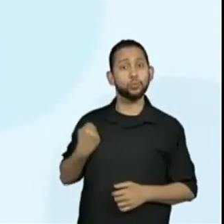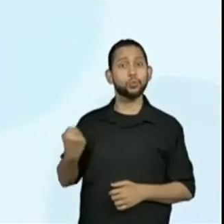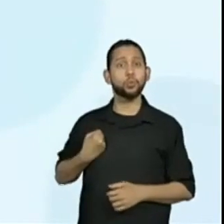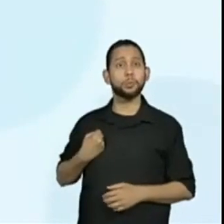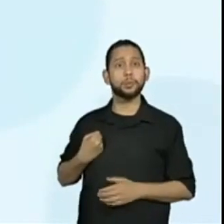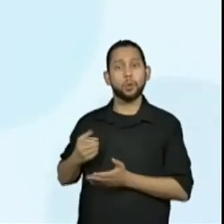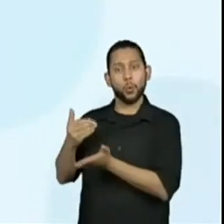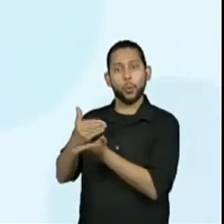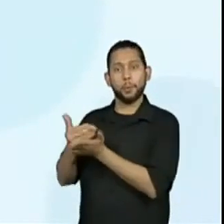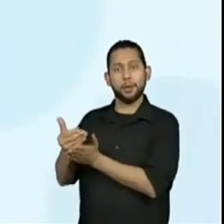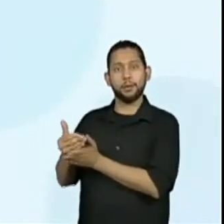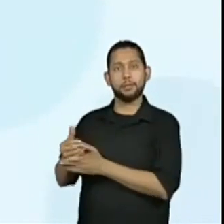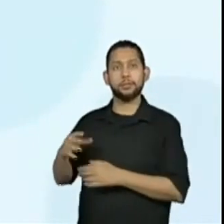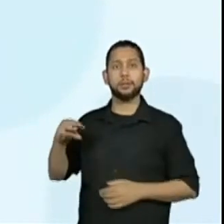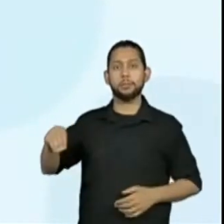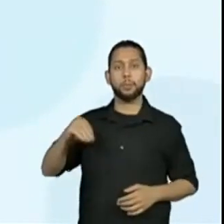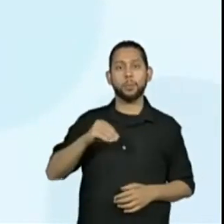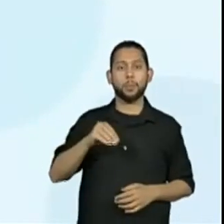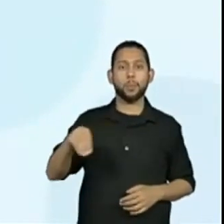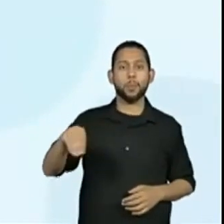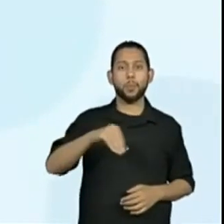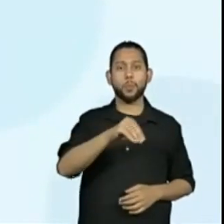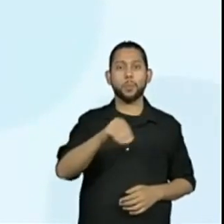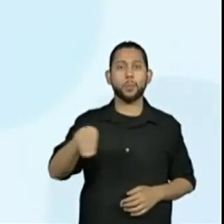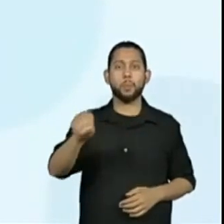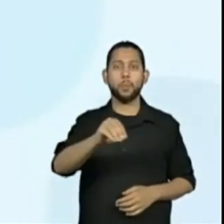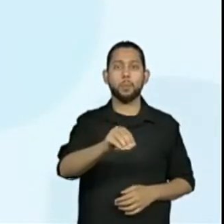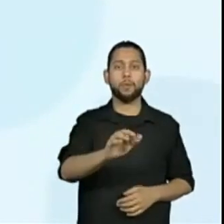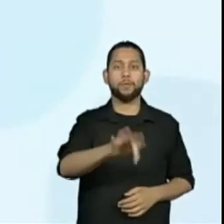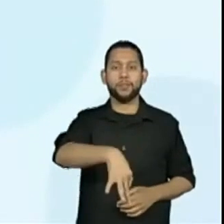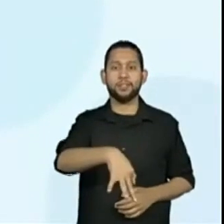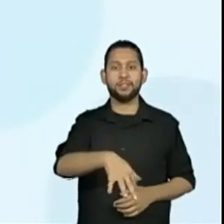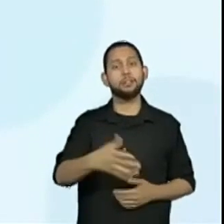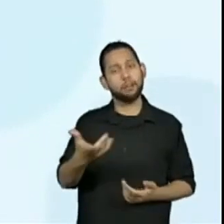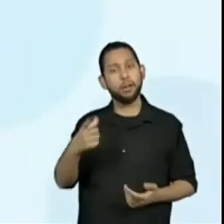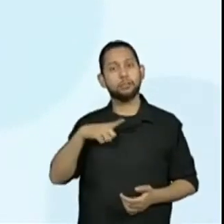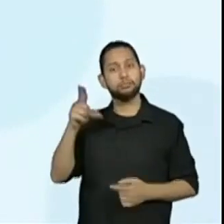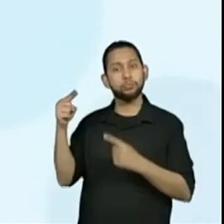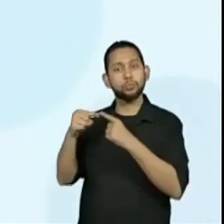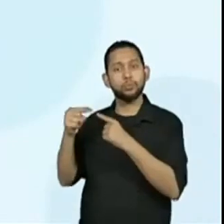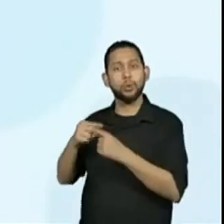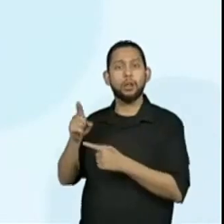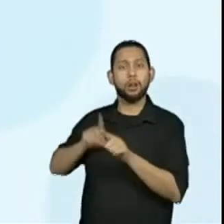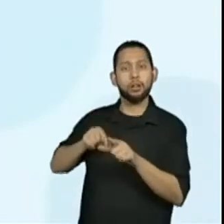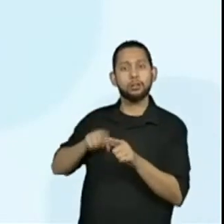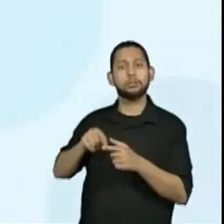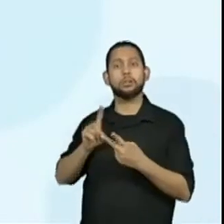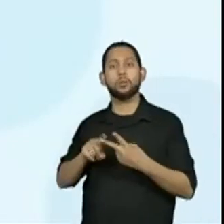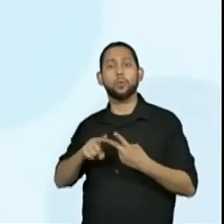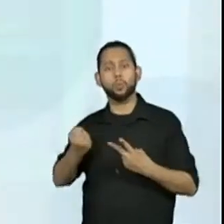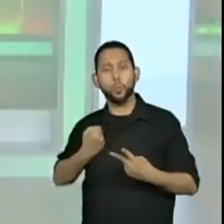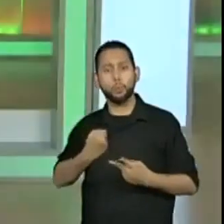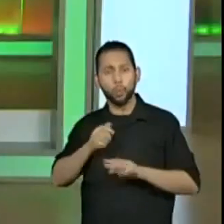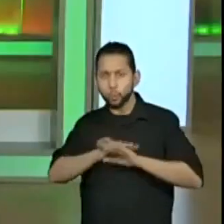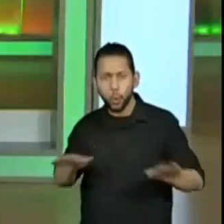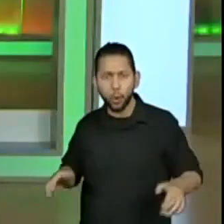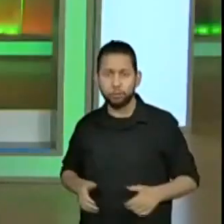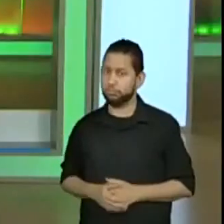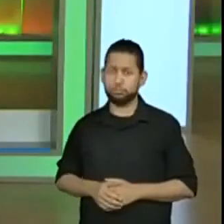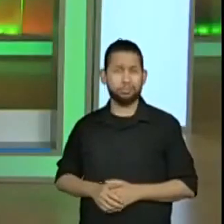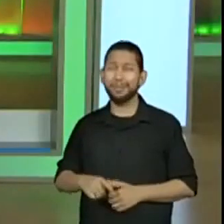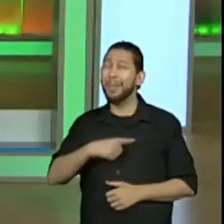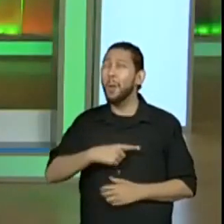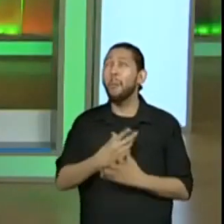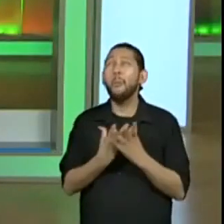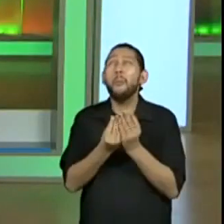numérico, que é um outro jogo de tabuleiro, mas também utilizando os números. São os únicos? Não, galerinha do quarto ano. Aqui